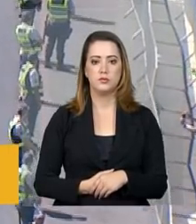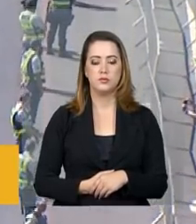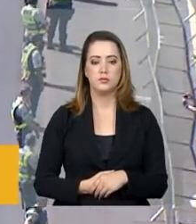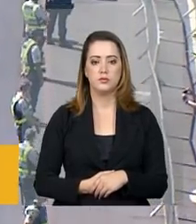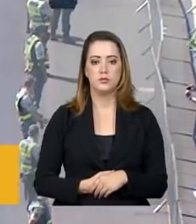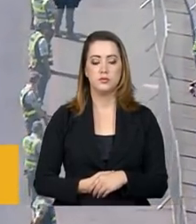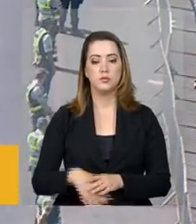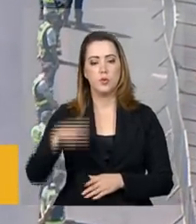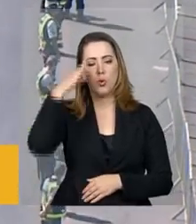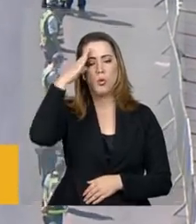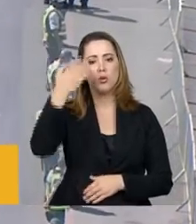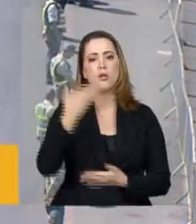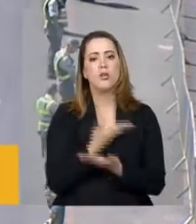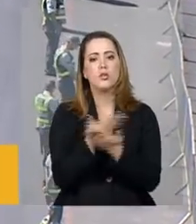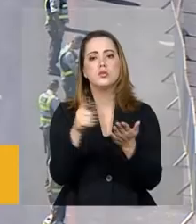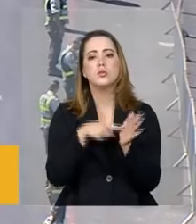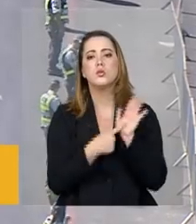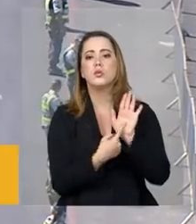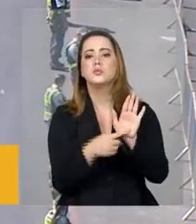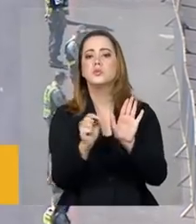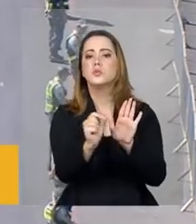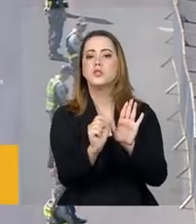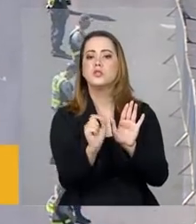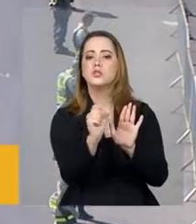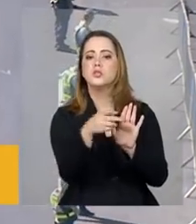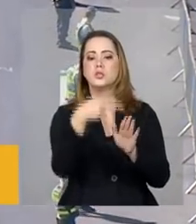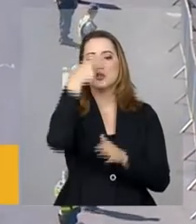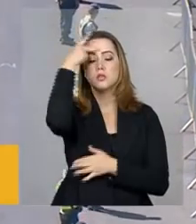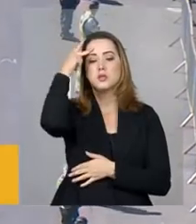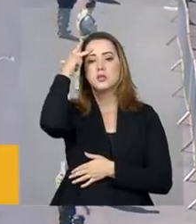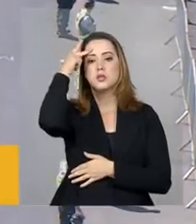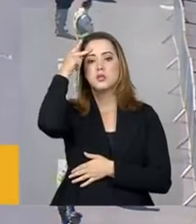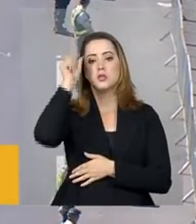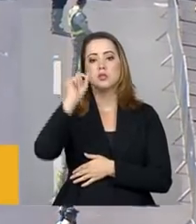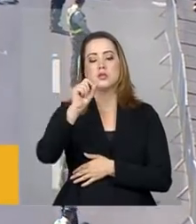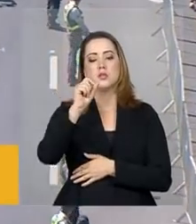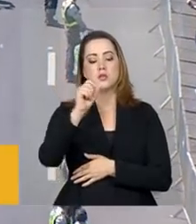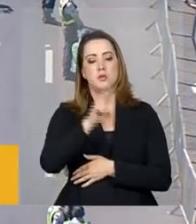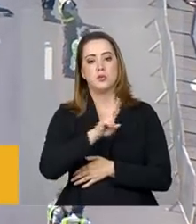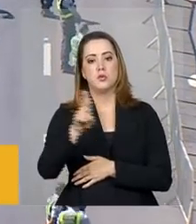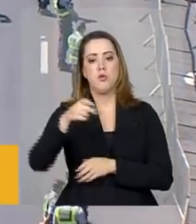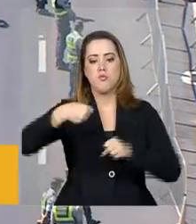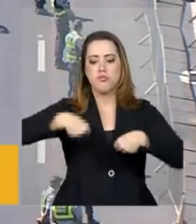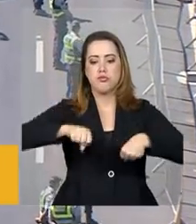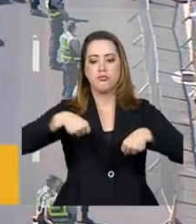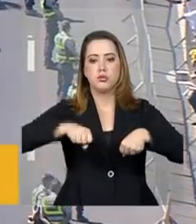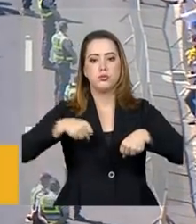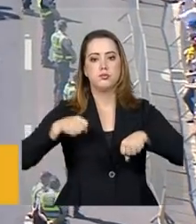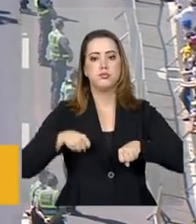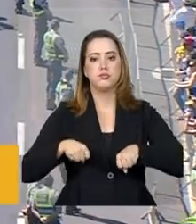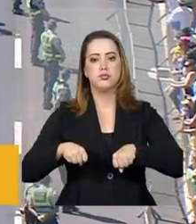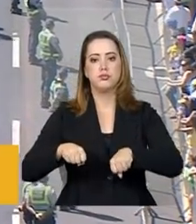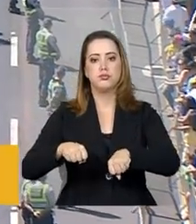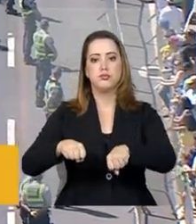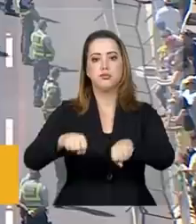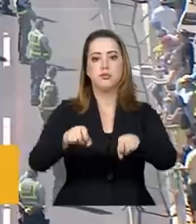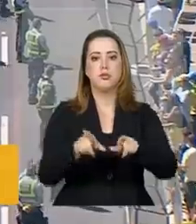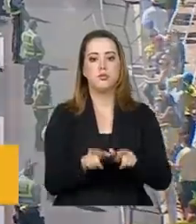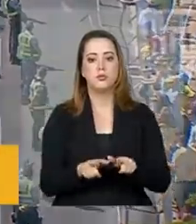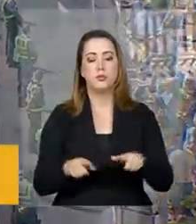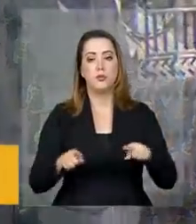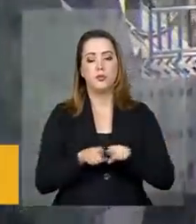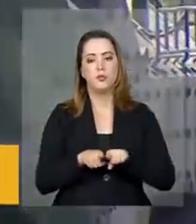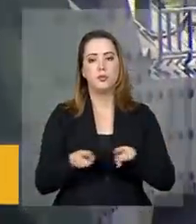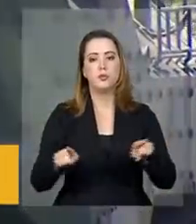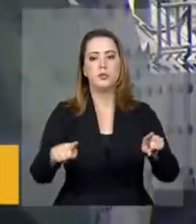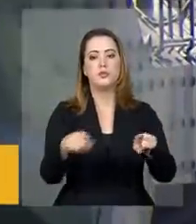Coronel Demuth, temos imagens aí dos batedores, eles que abrem o desfile motorizado. Motorizado. E essa formação, onde nós encontramos